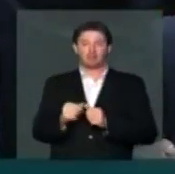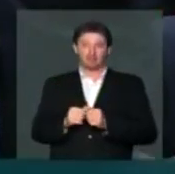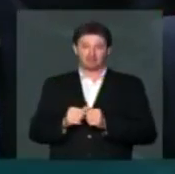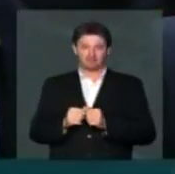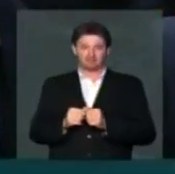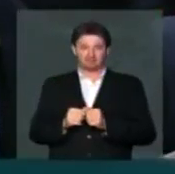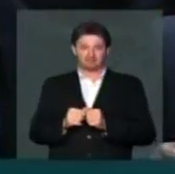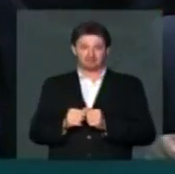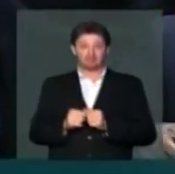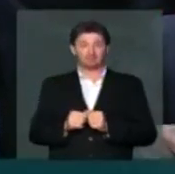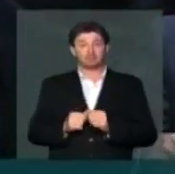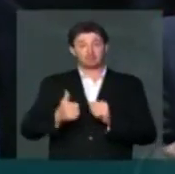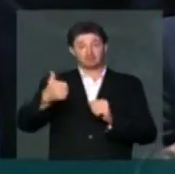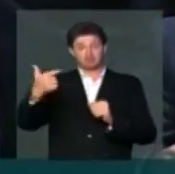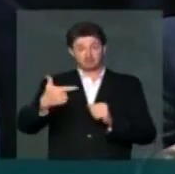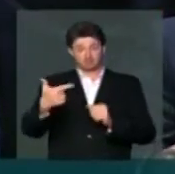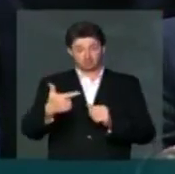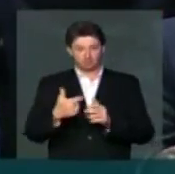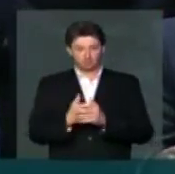perdido. Em segundo